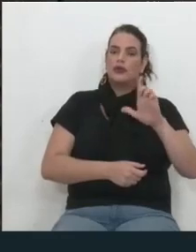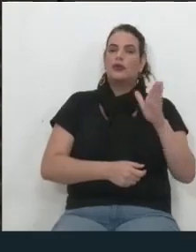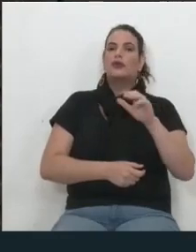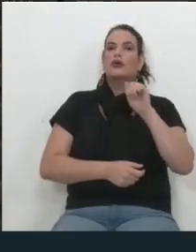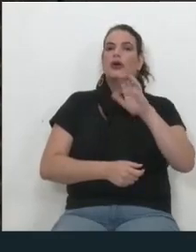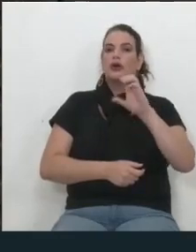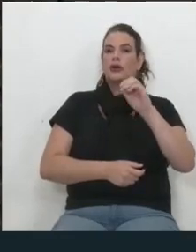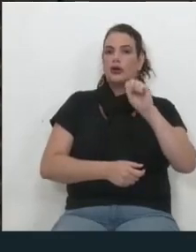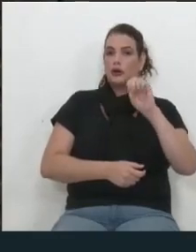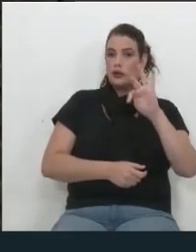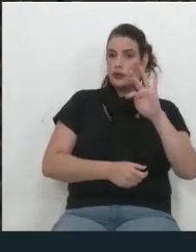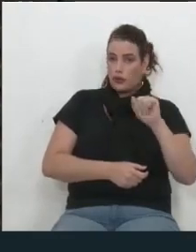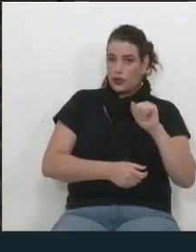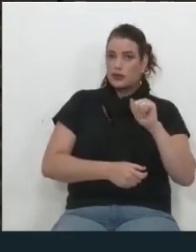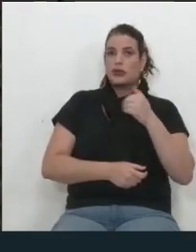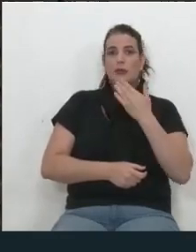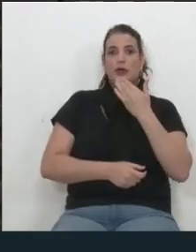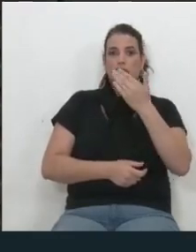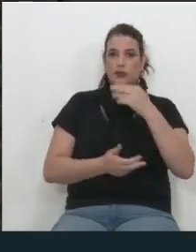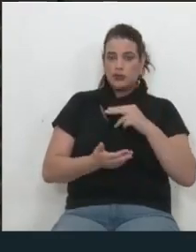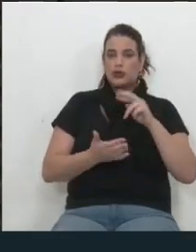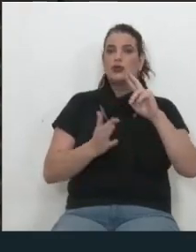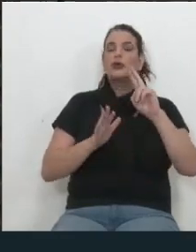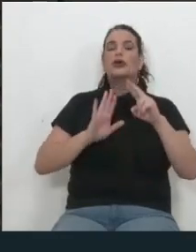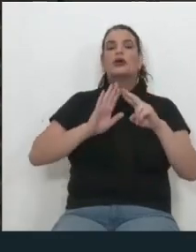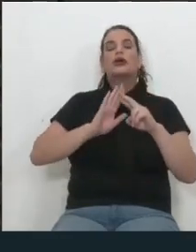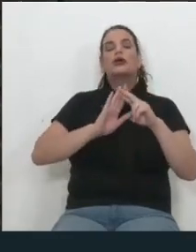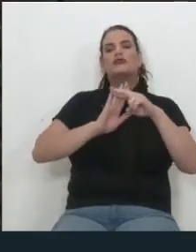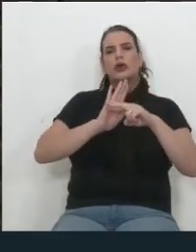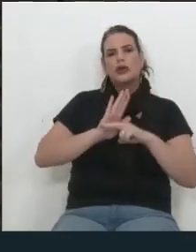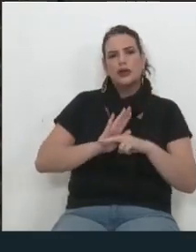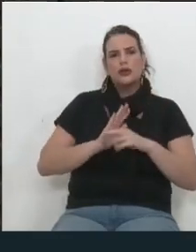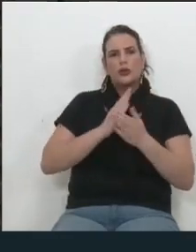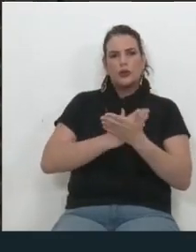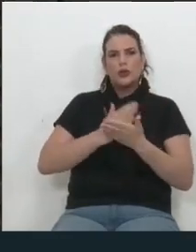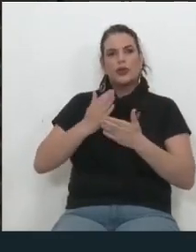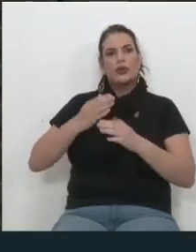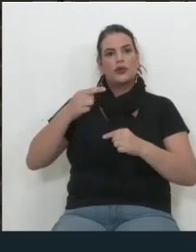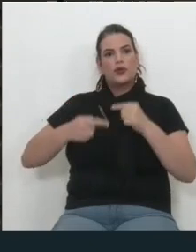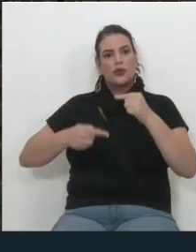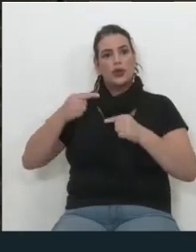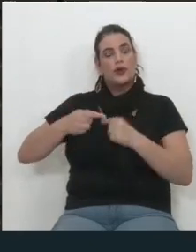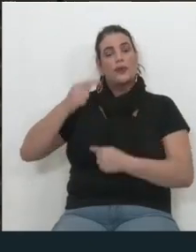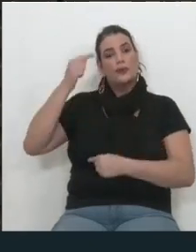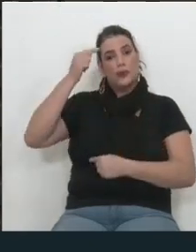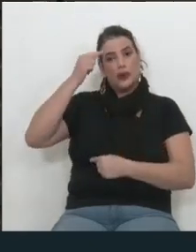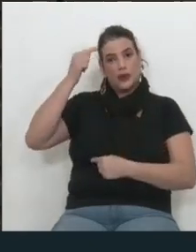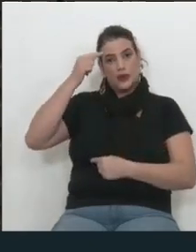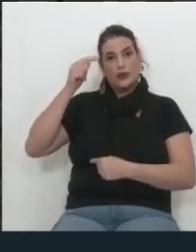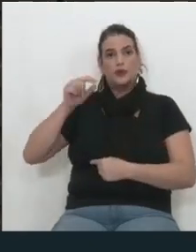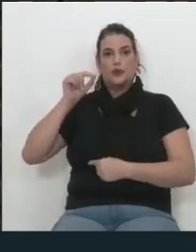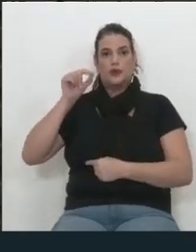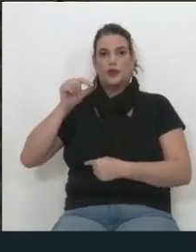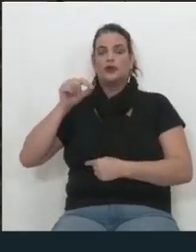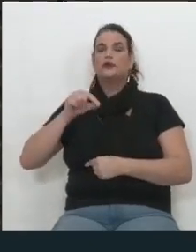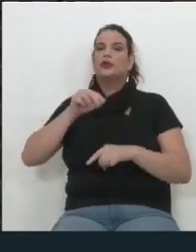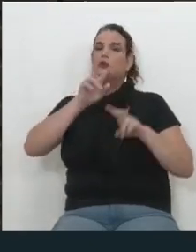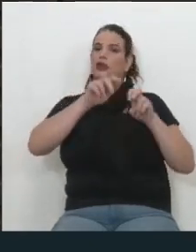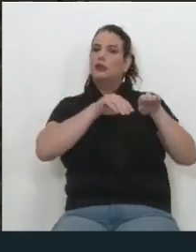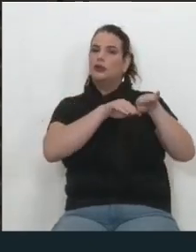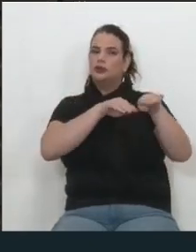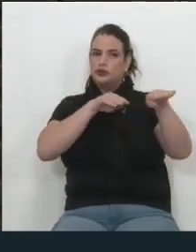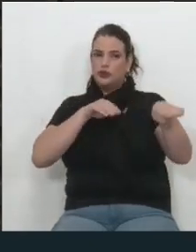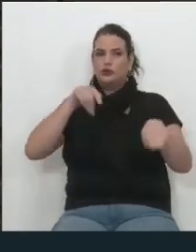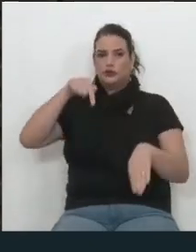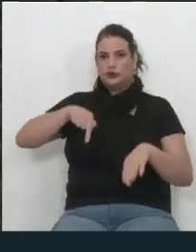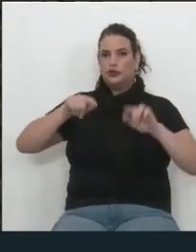requerimento, iniciar essa discussão, pensando que a questão do trânsito em nossa